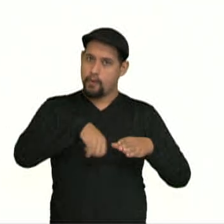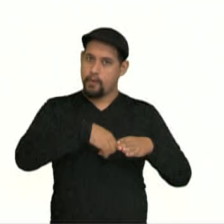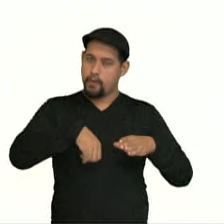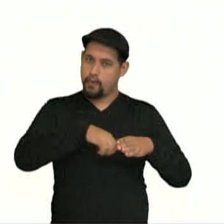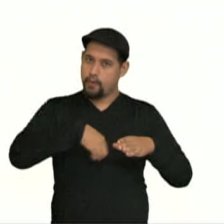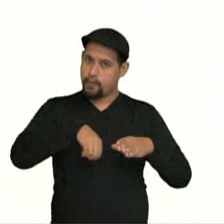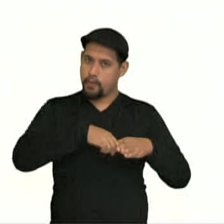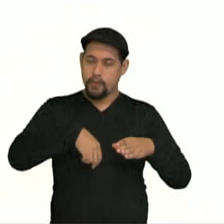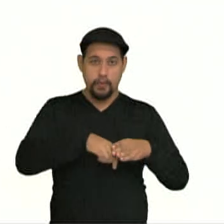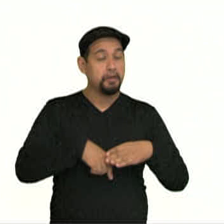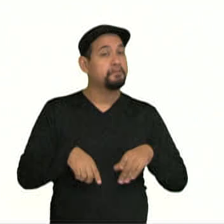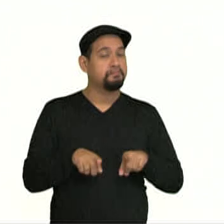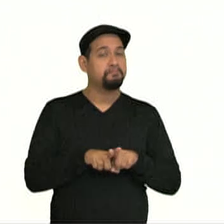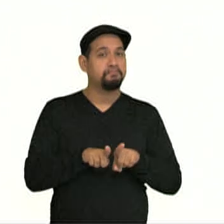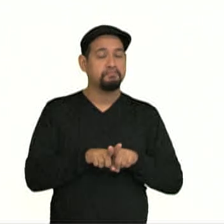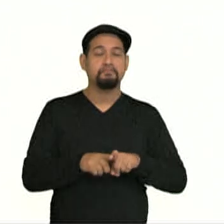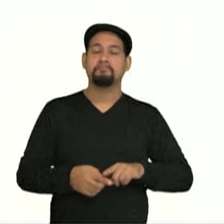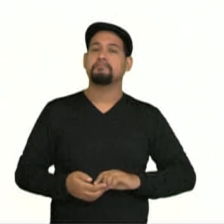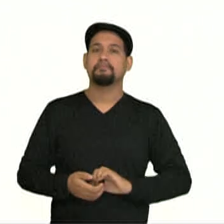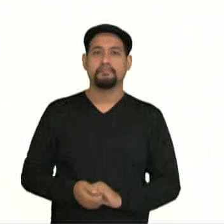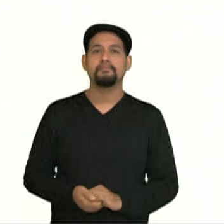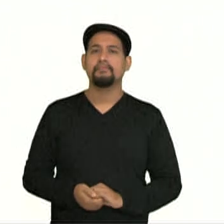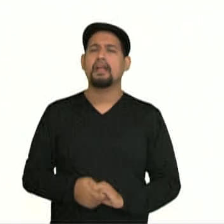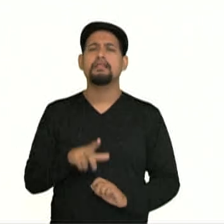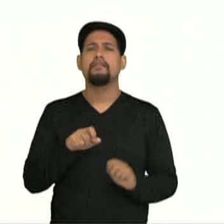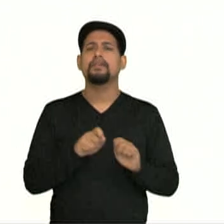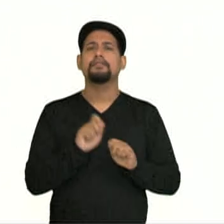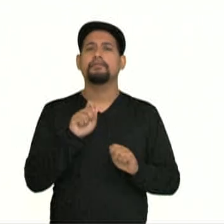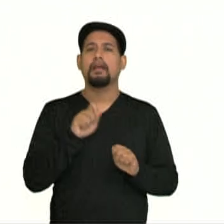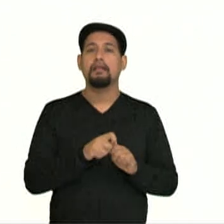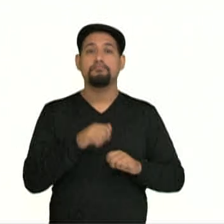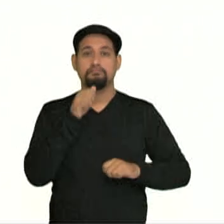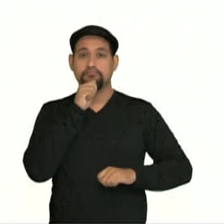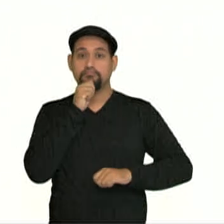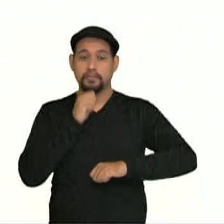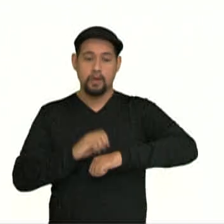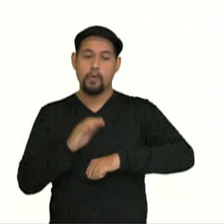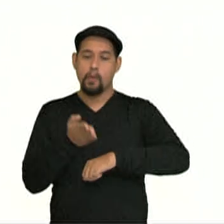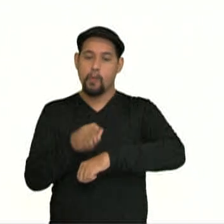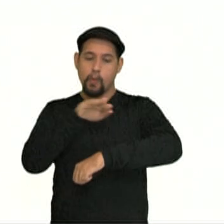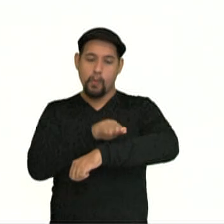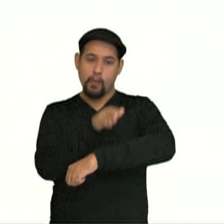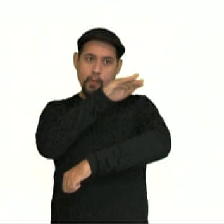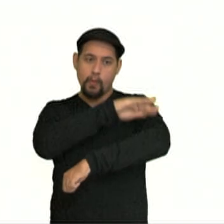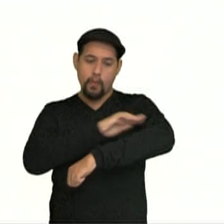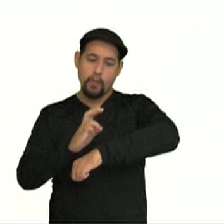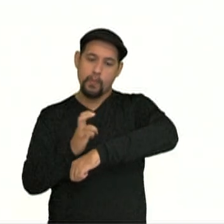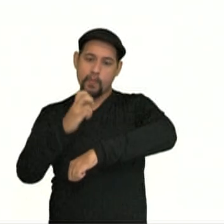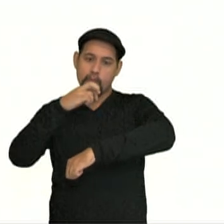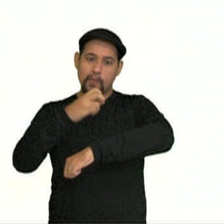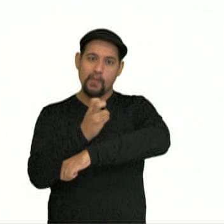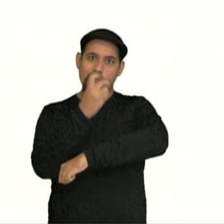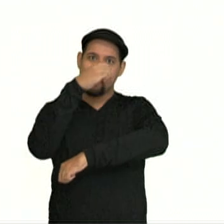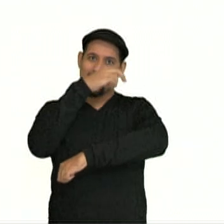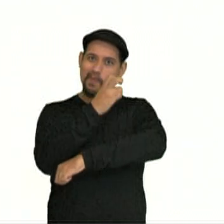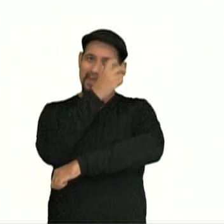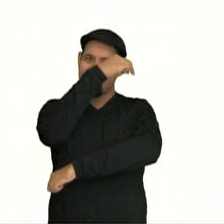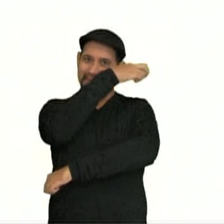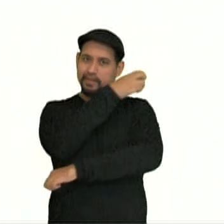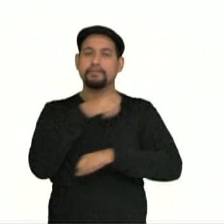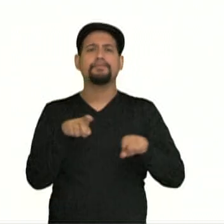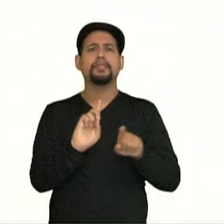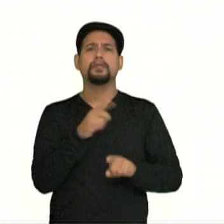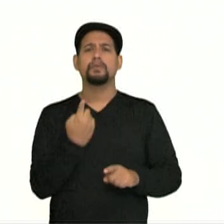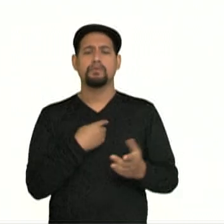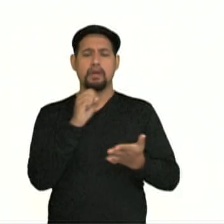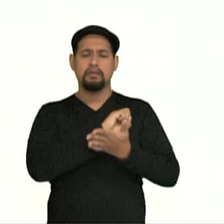what are they doing? They are climbing a mountain. Estão escalando uma montanha. Nós utilizamos esse